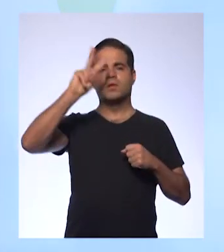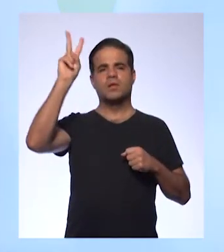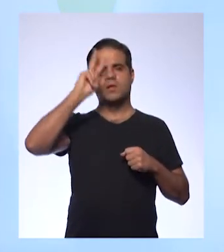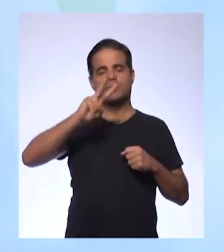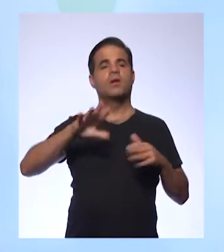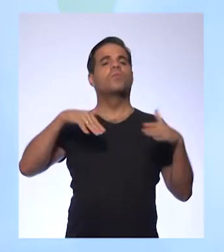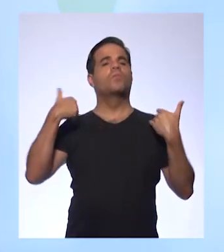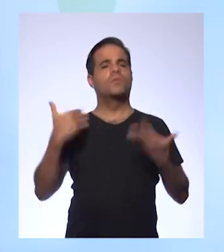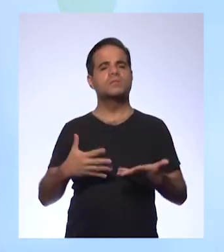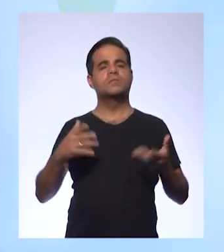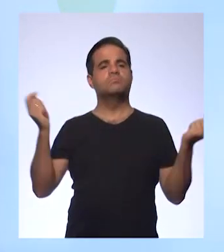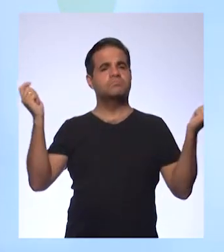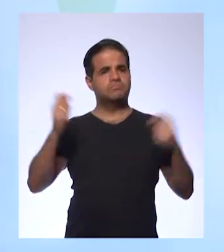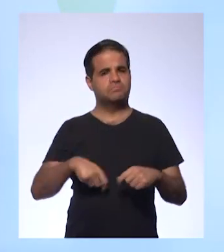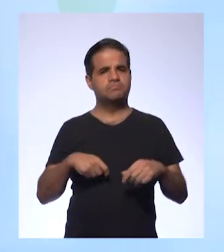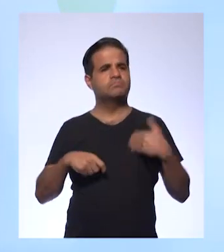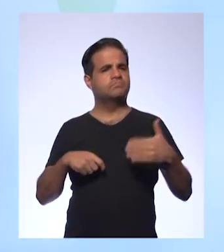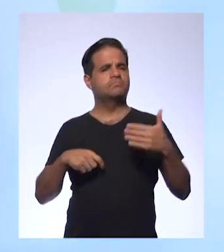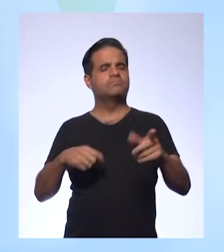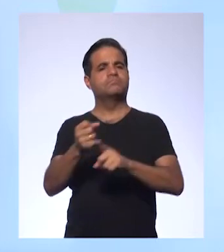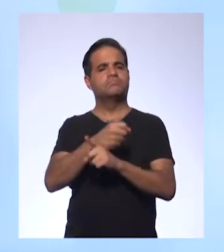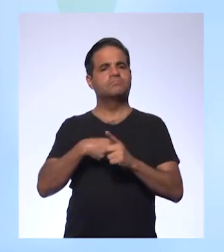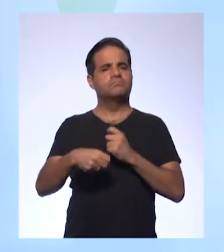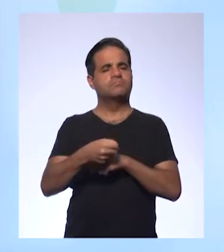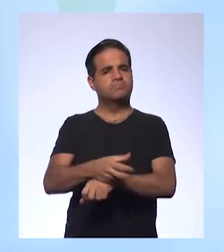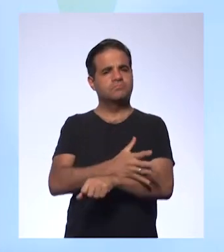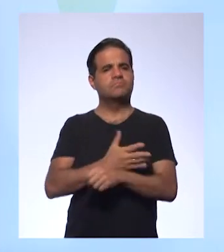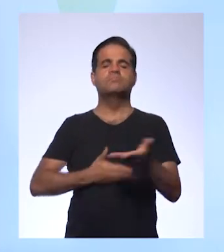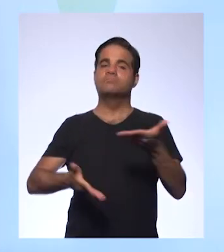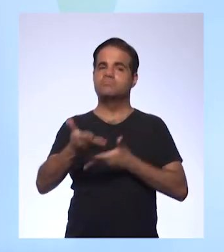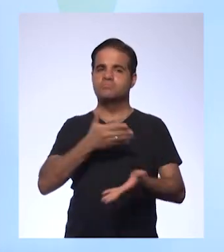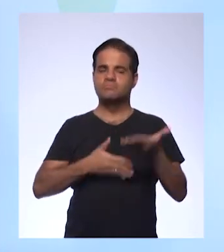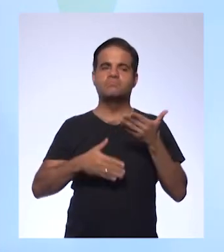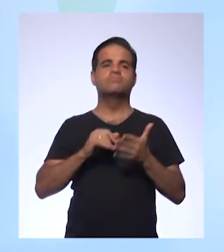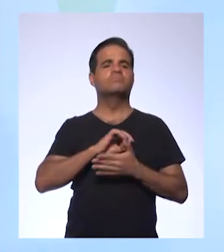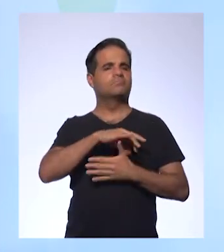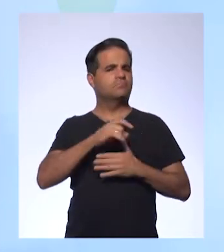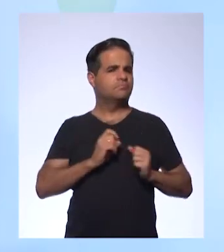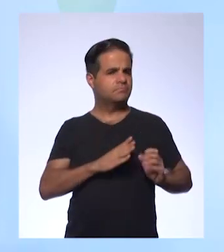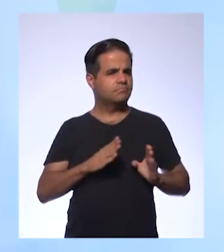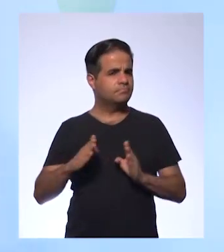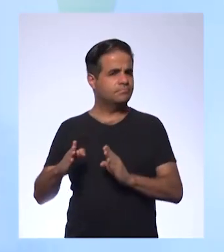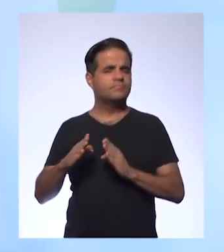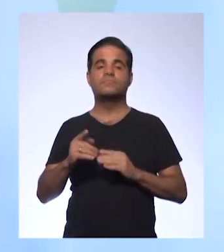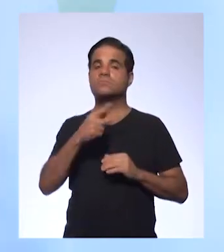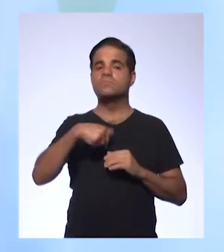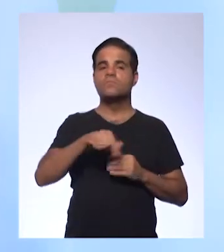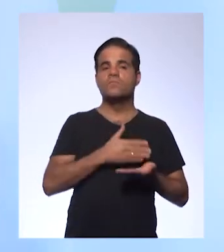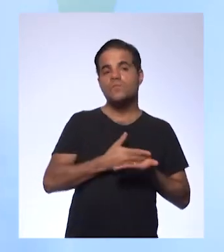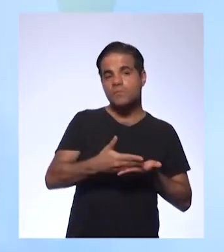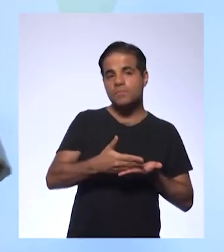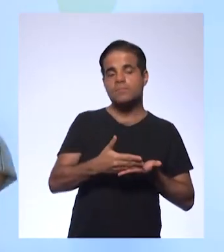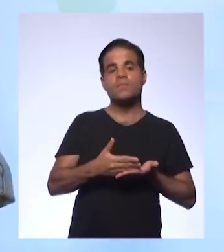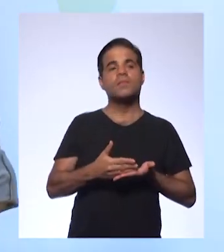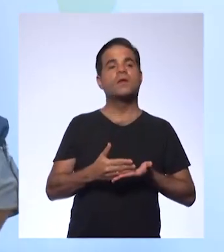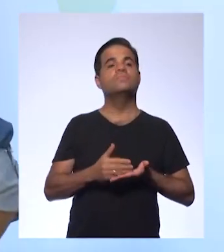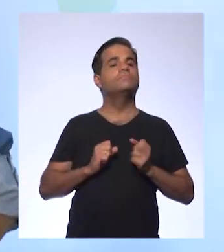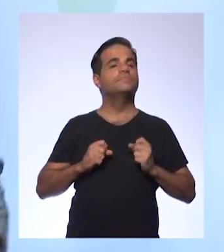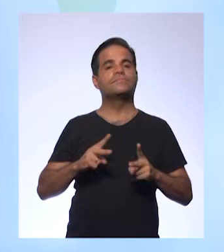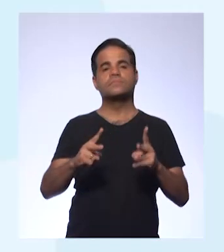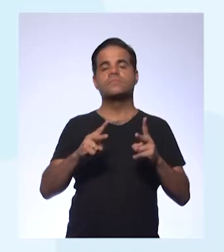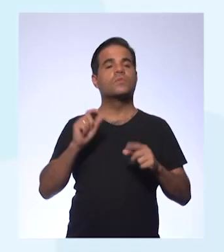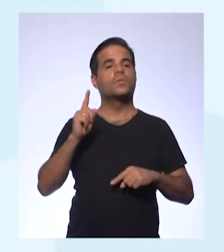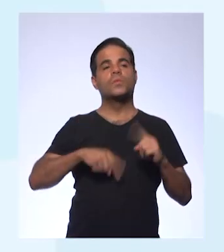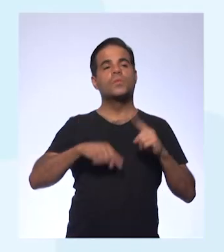quais são as competências socioemocionais relacionadas a cada série. Então, vamos lá? Nós começamos, então, como sempre, com